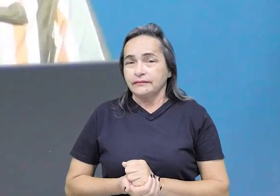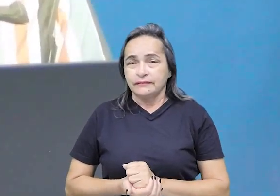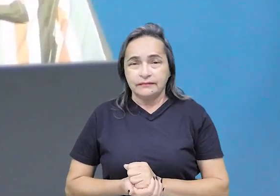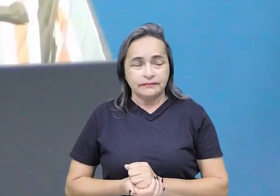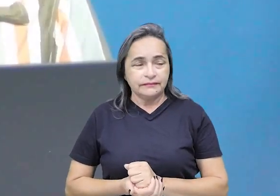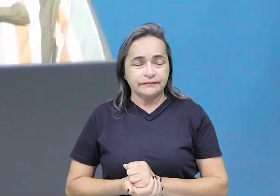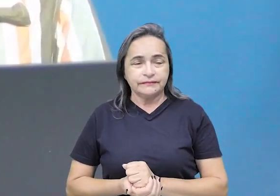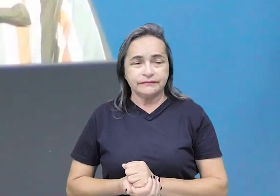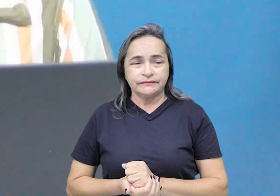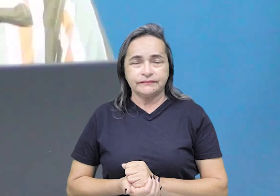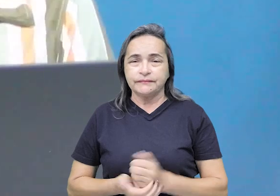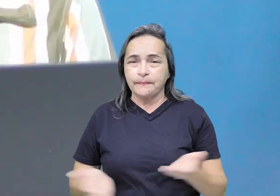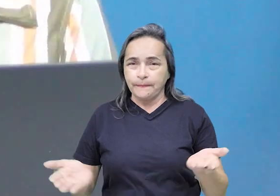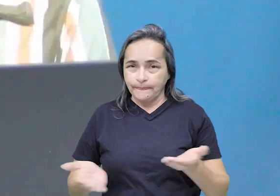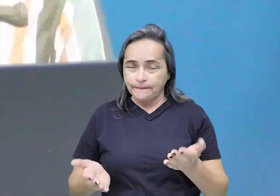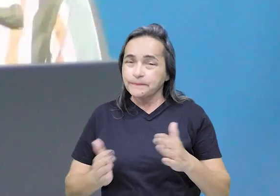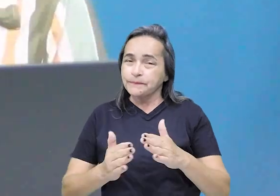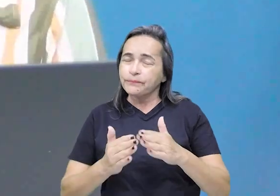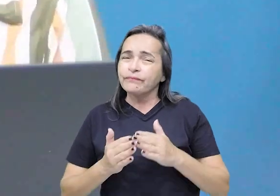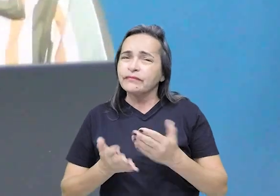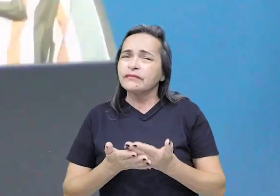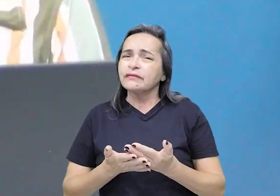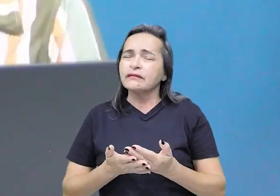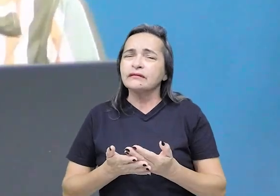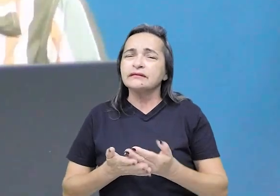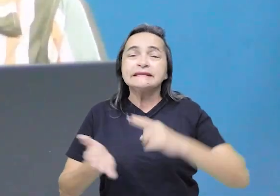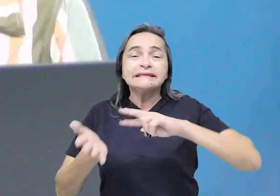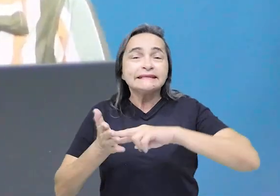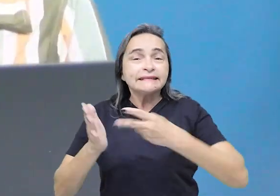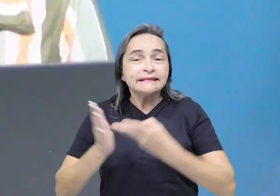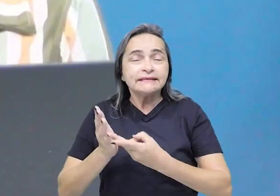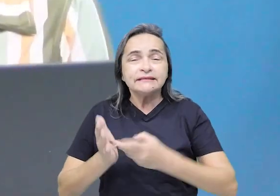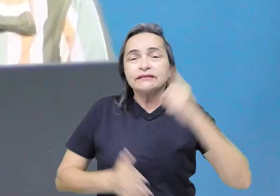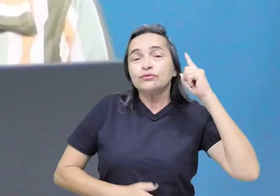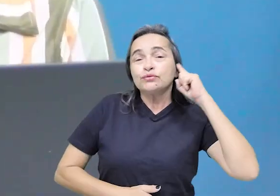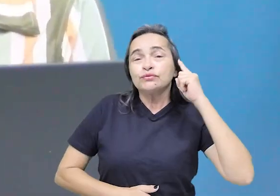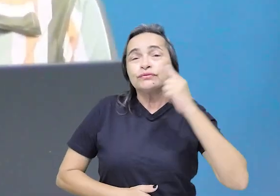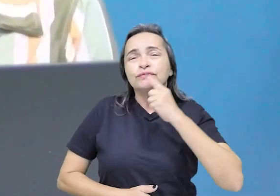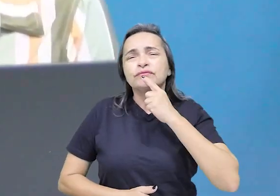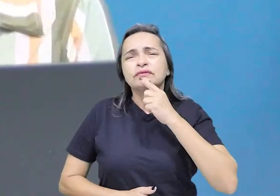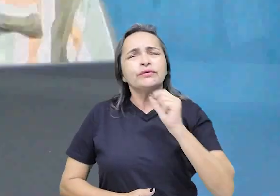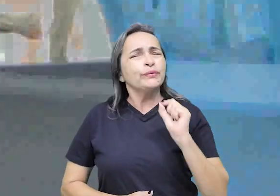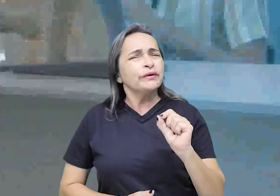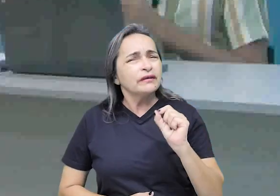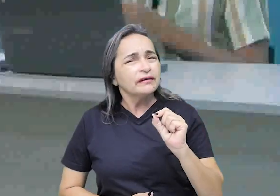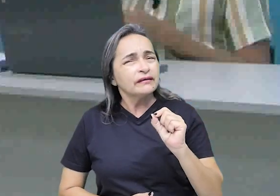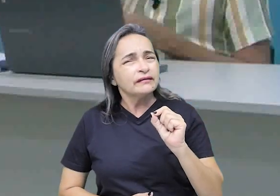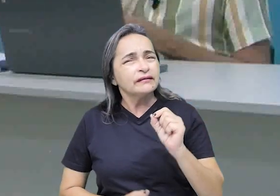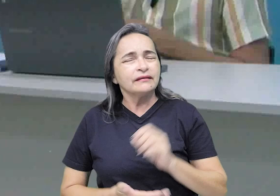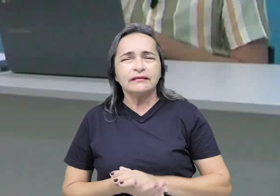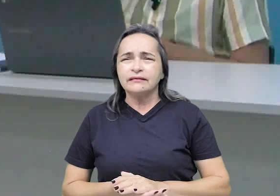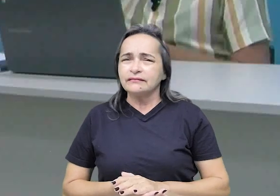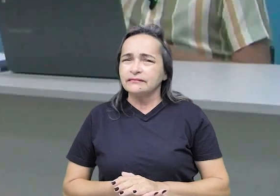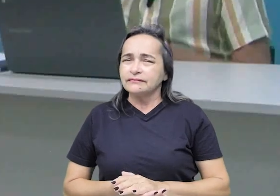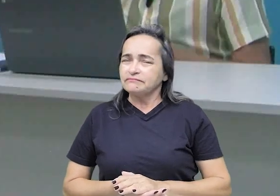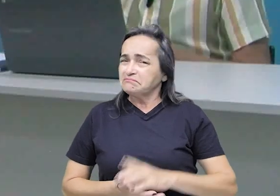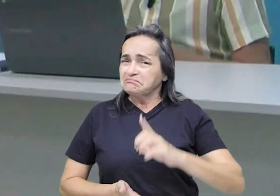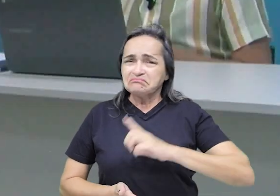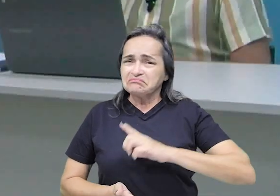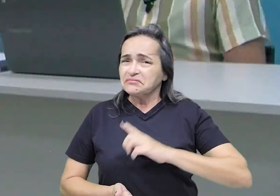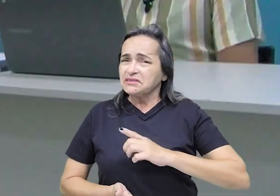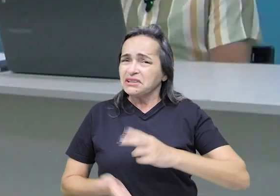prosseguimento pedindo que você defina o que é a surdez, sabe? Eu acredito que existem muitos